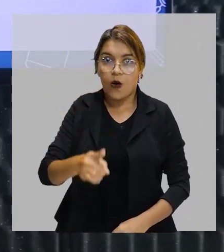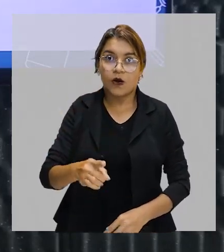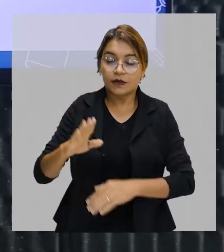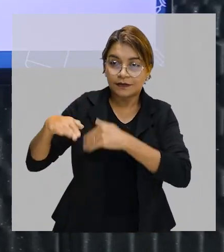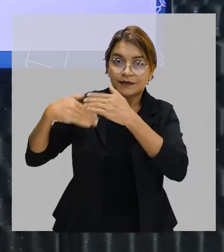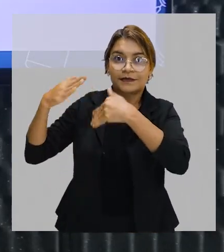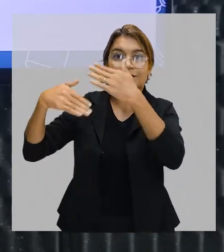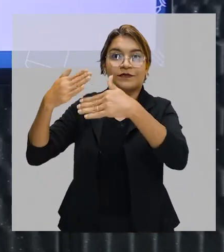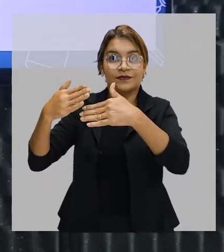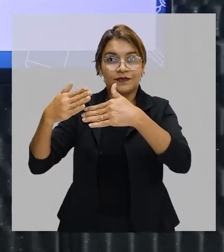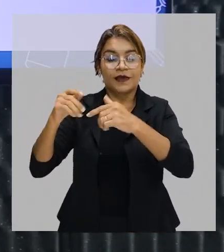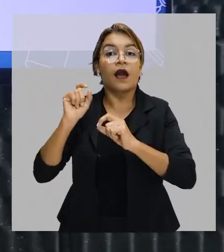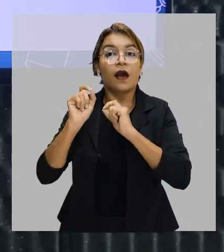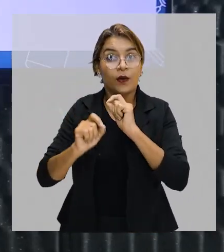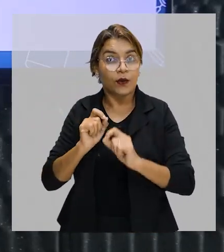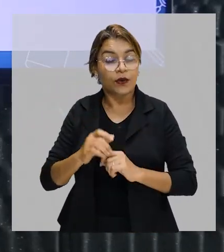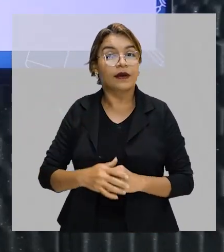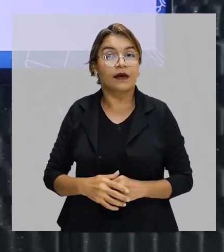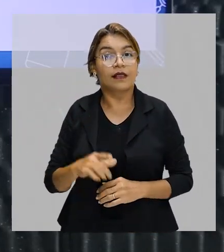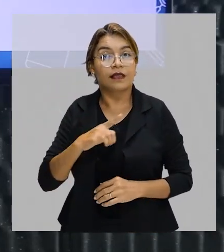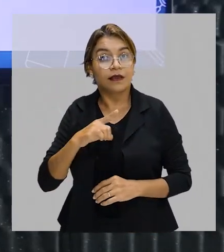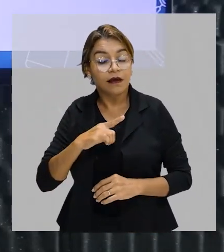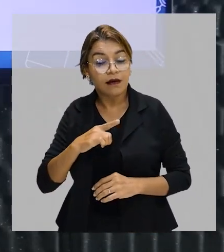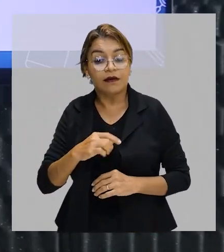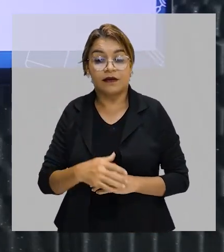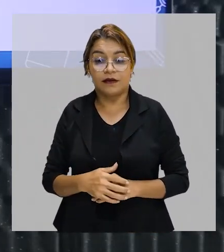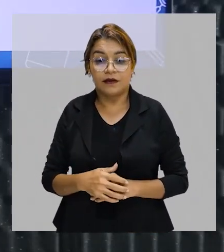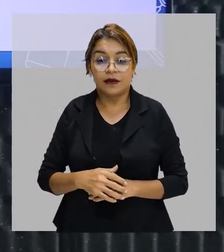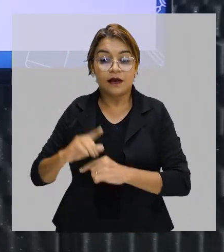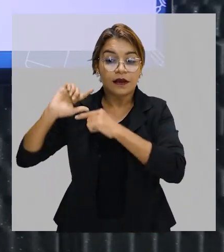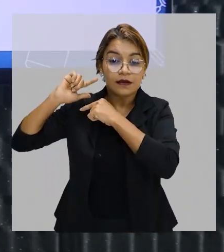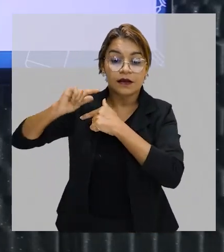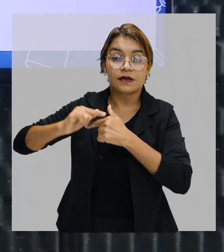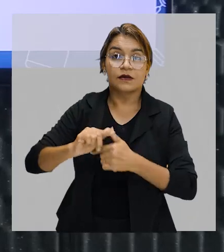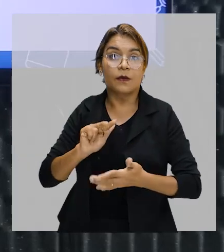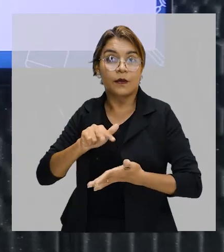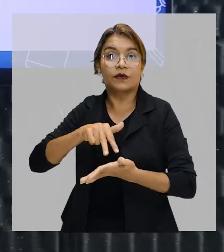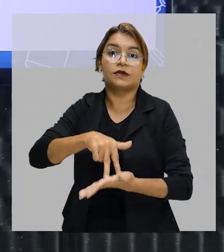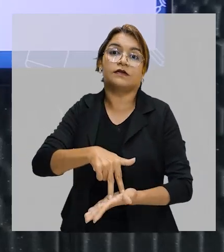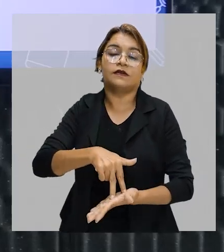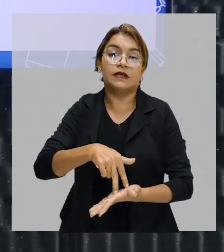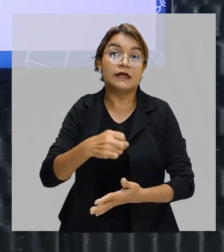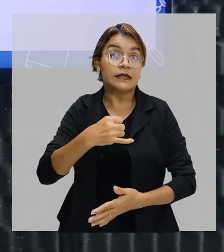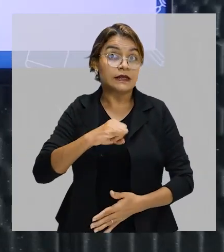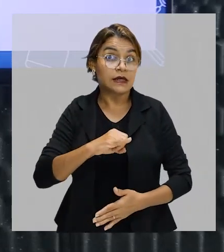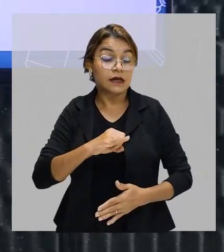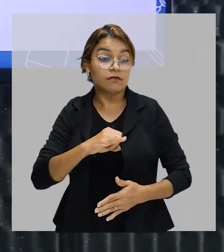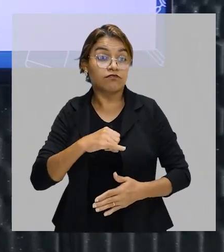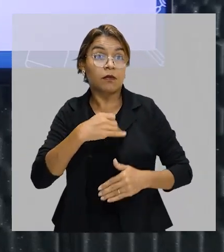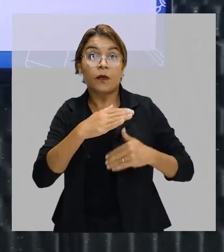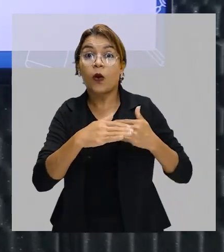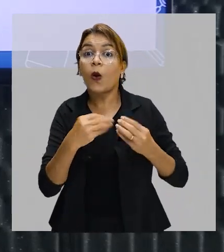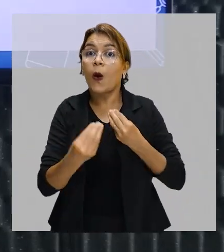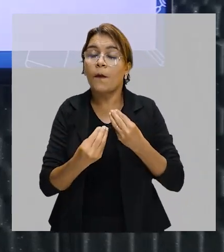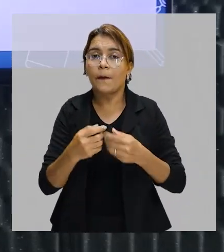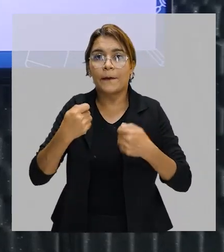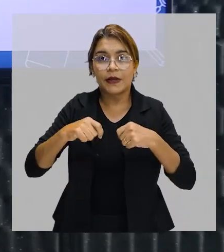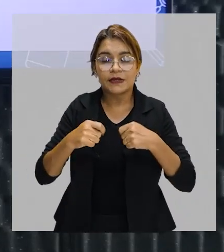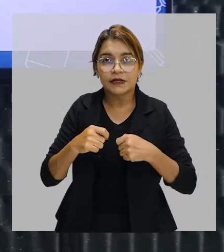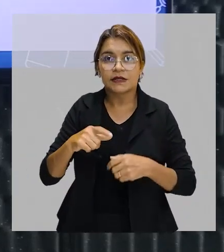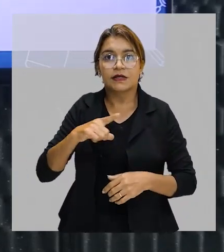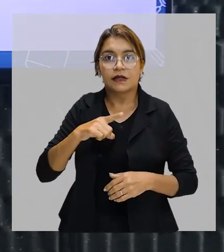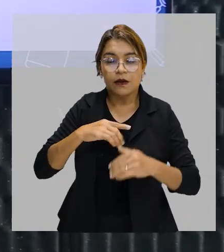lema que vem daqui, da tradição positivista. A ideia de que não existe progresso sem ordem. Então,